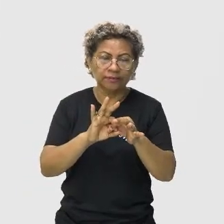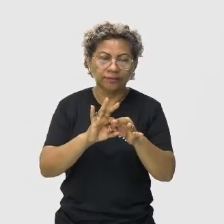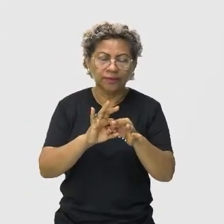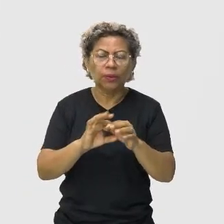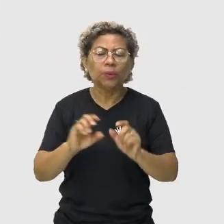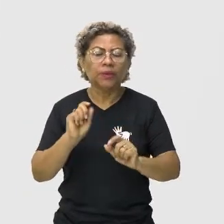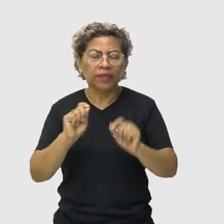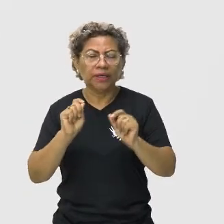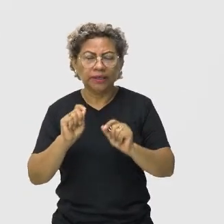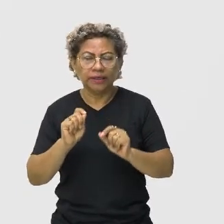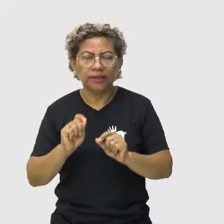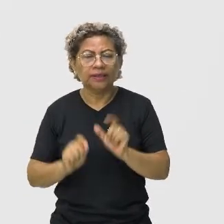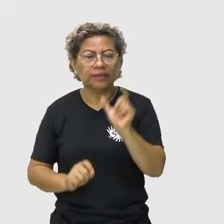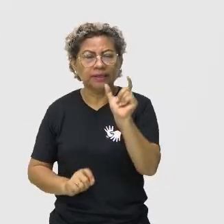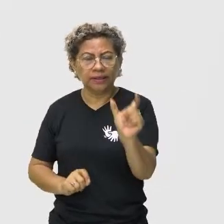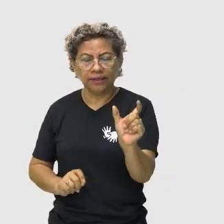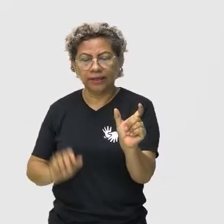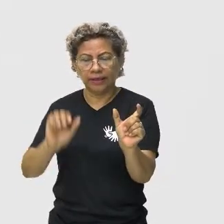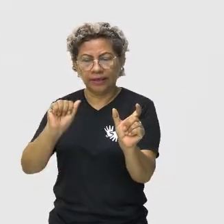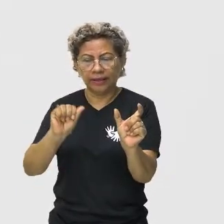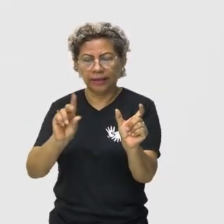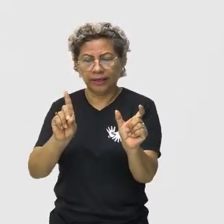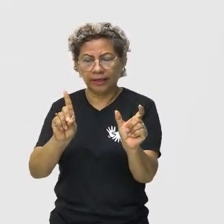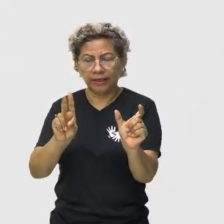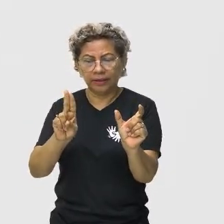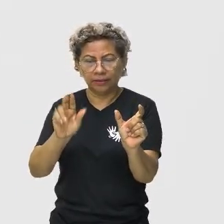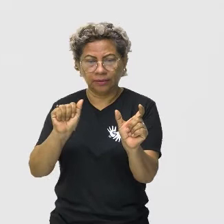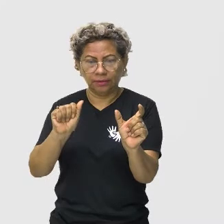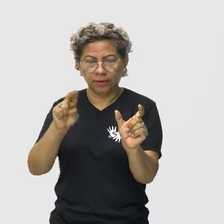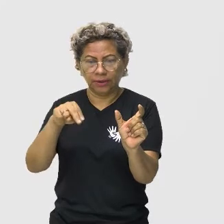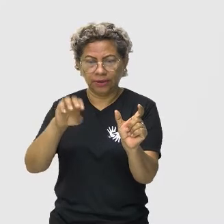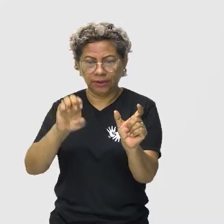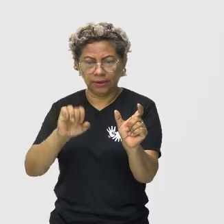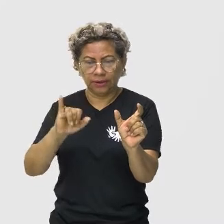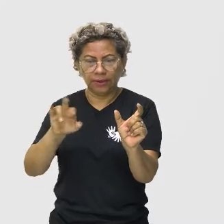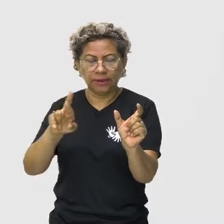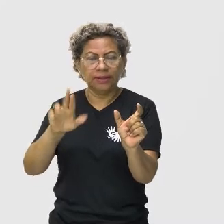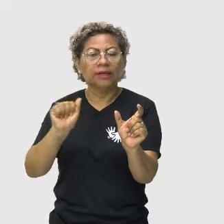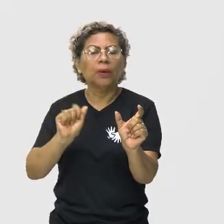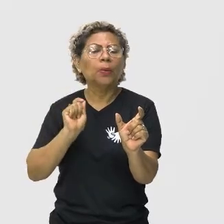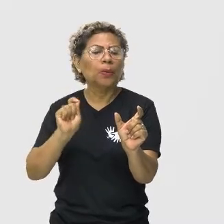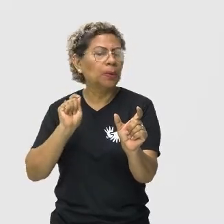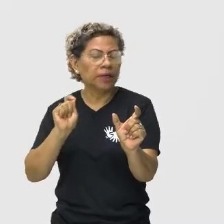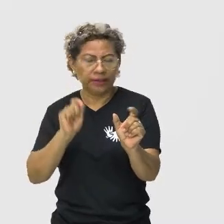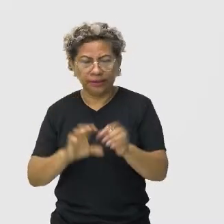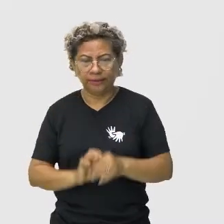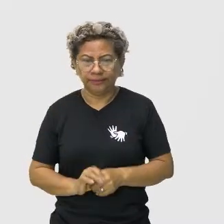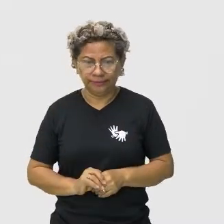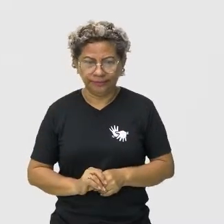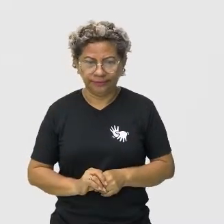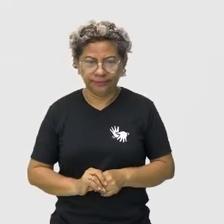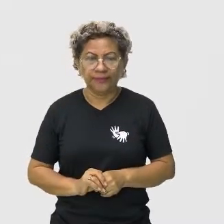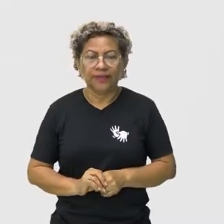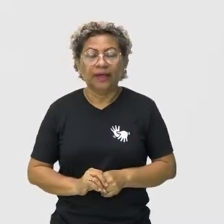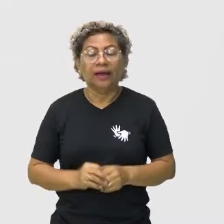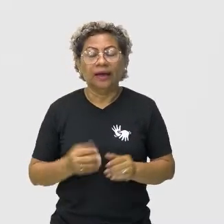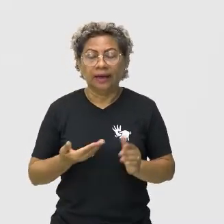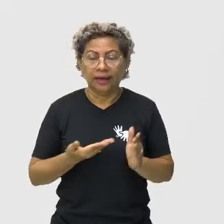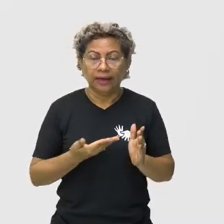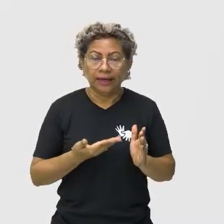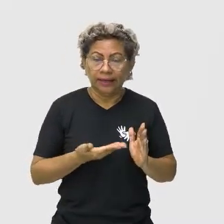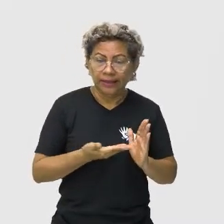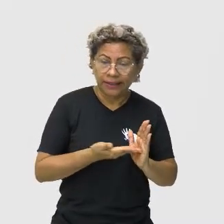união aduaneira? Já na união aduaneira, gente, vai ter o quê? É uma abolição, a restrição, a retirada